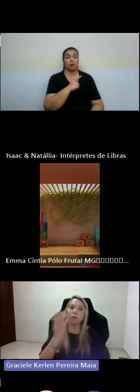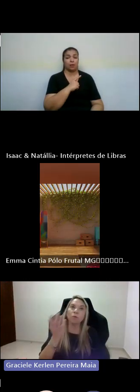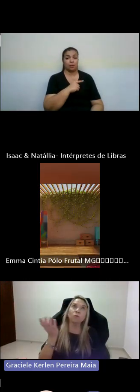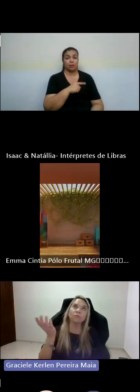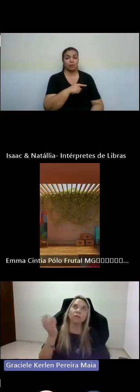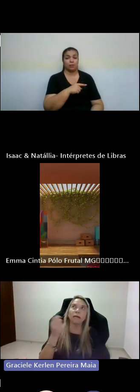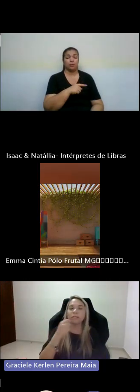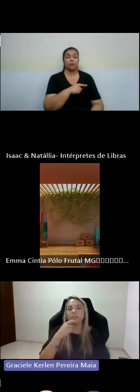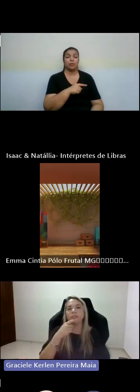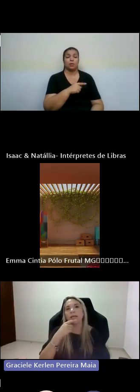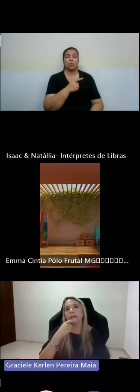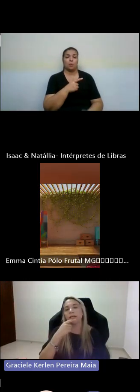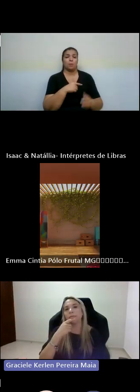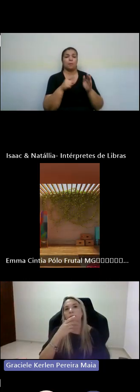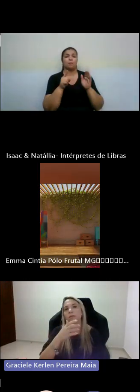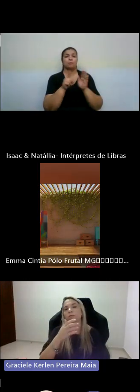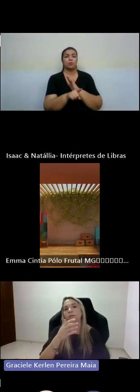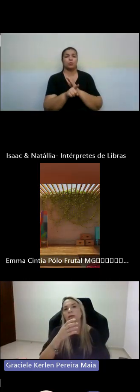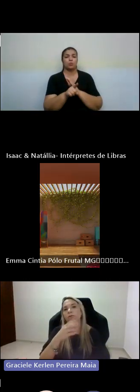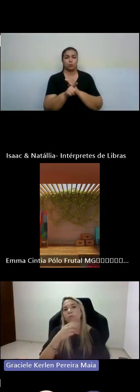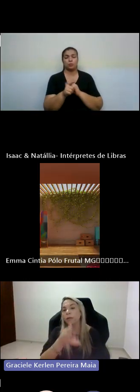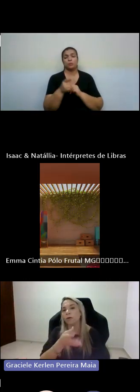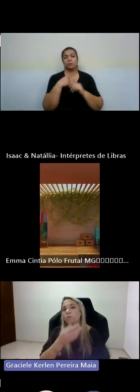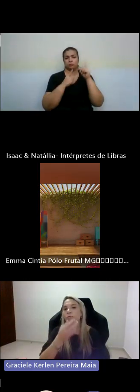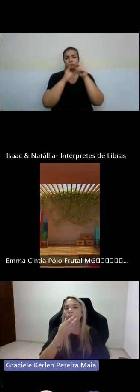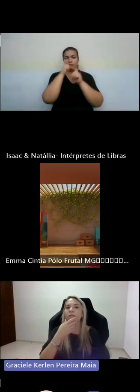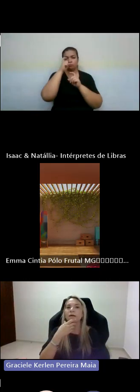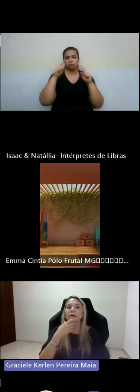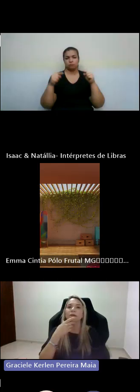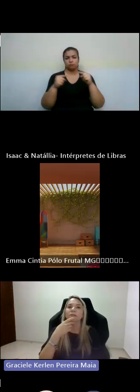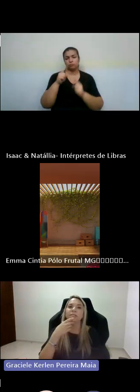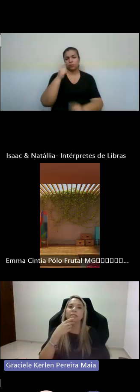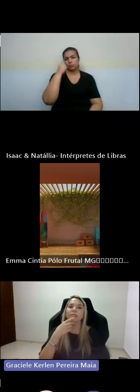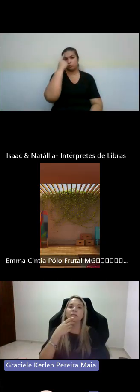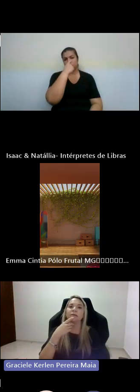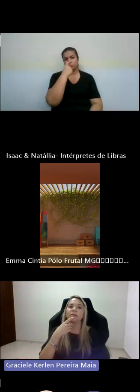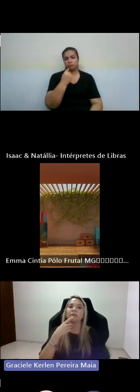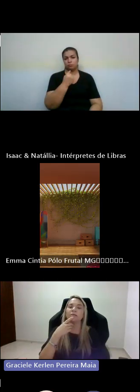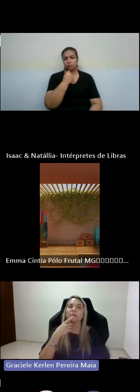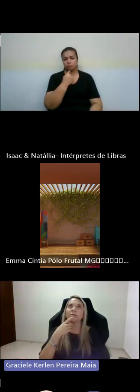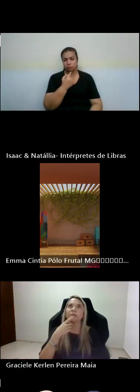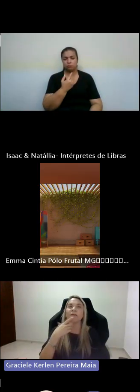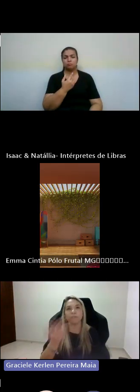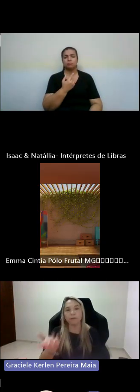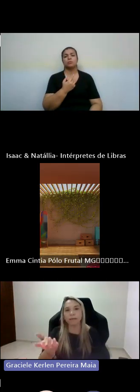uma pergunta, né? A gente tem ali uma expressão facial de uma pergunta, de